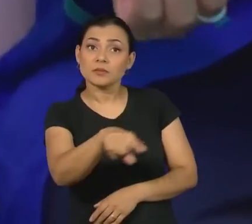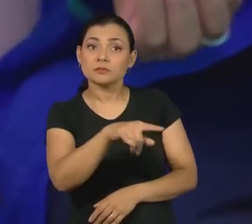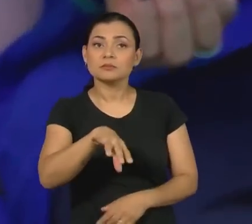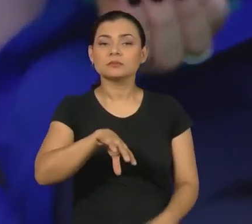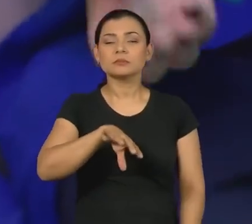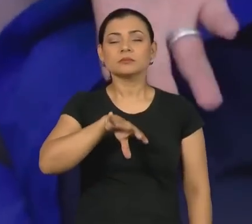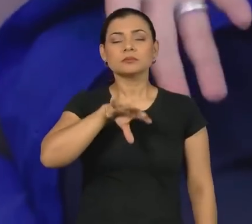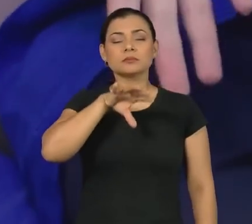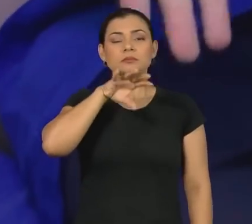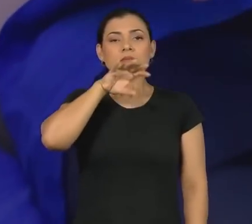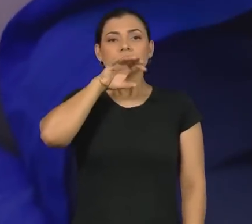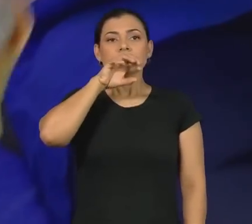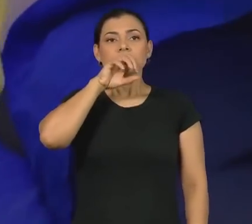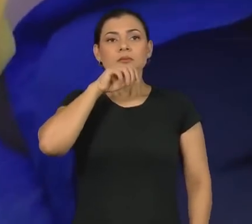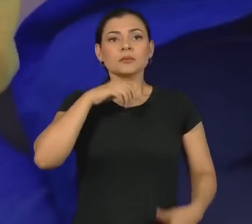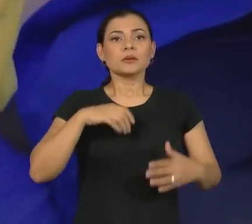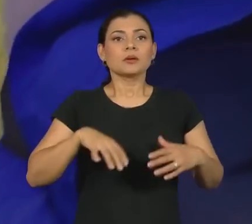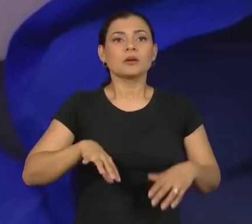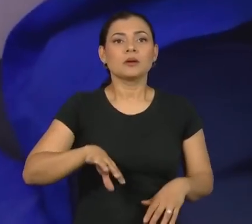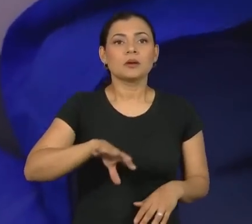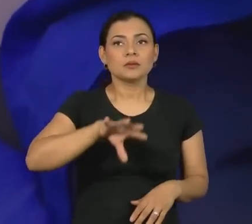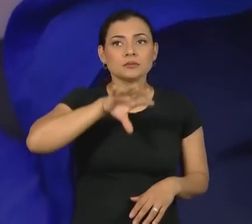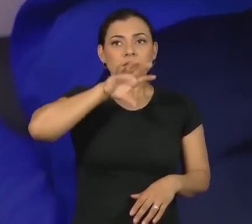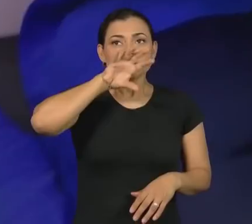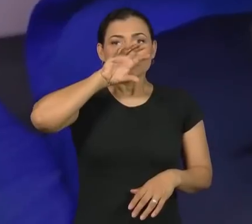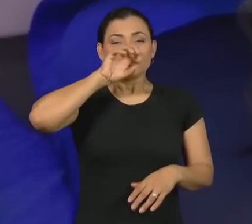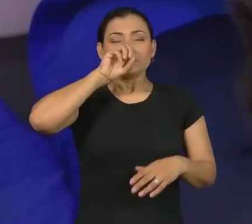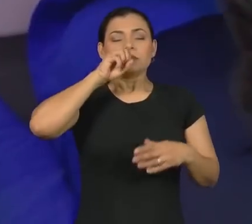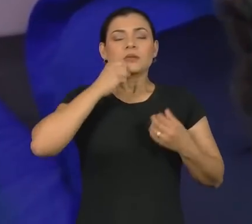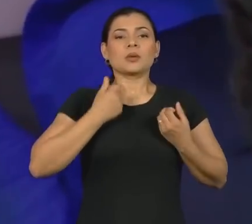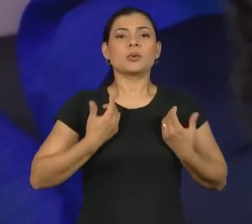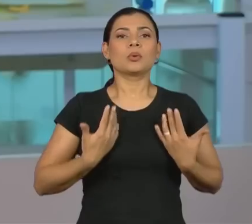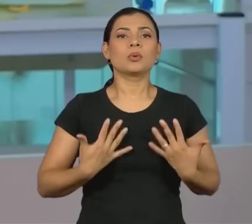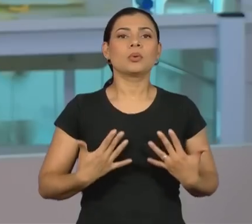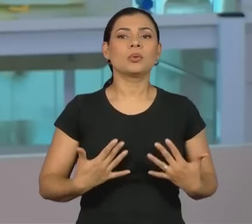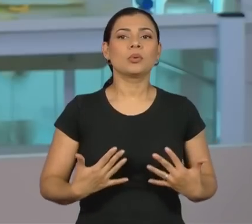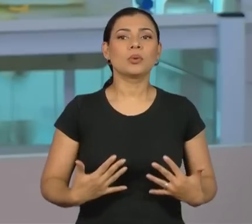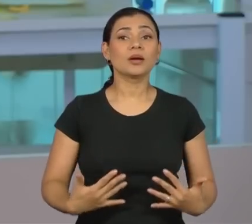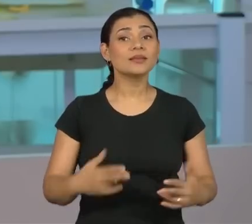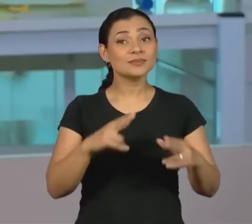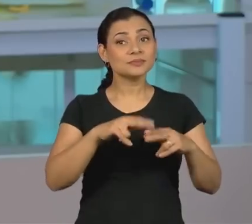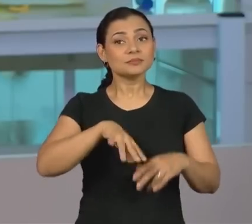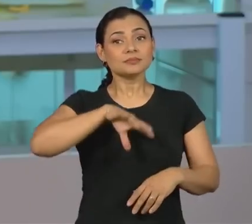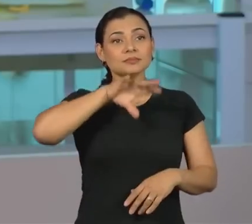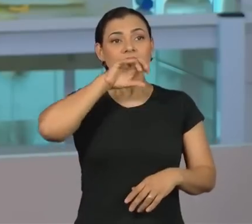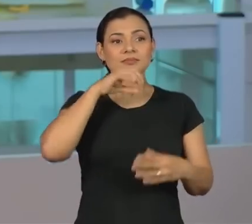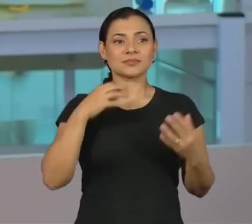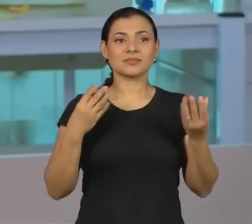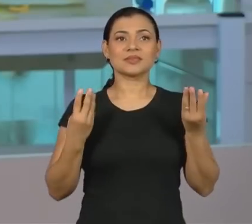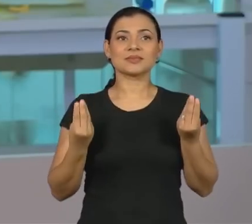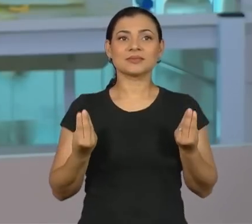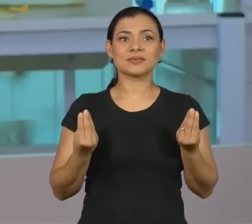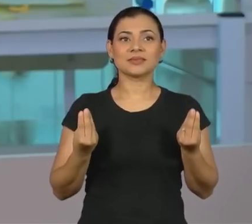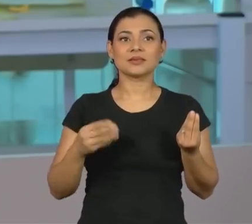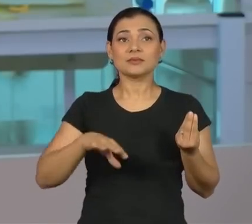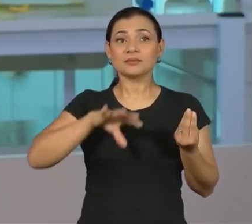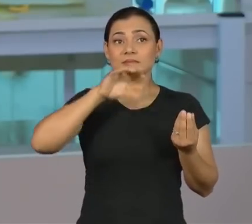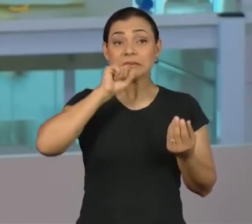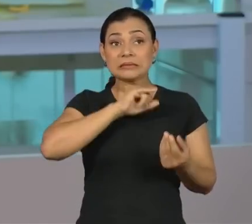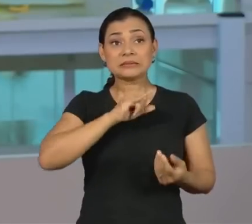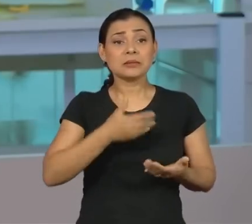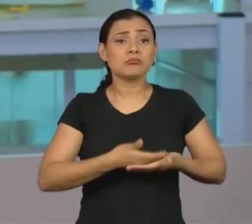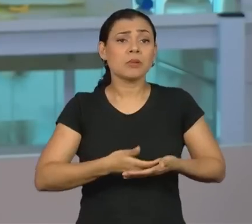respiram, respira, respira. E a calmaria, ele traz isso. Eles ficam até com a mãozinha assim, e quando um bebê